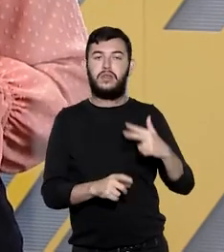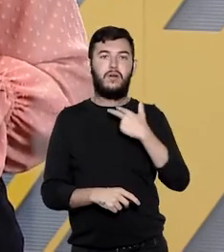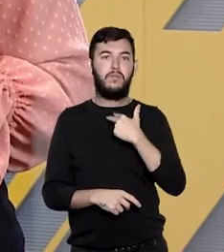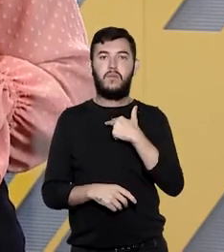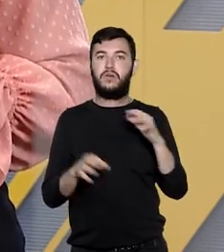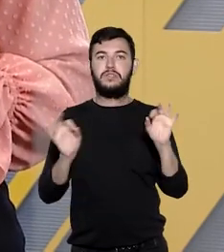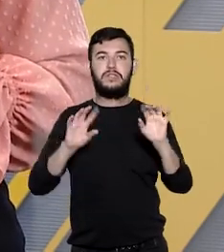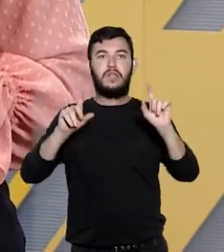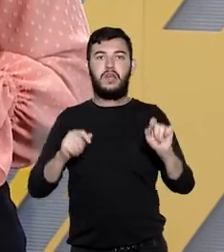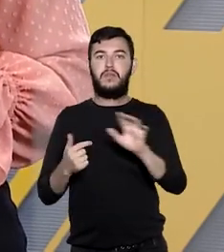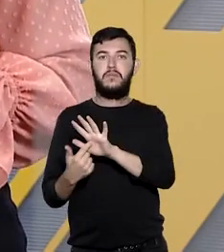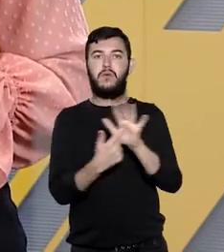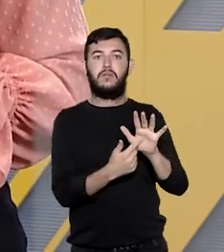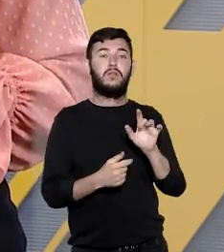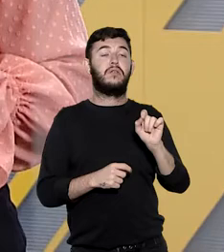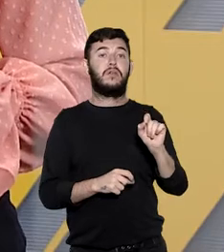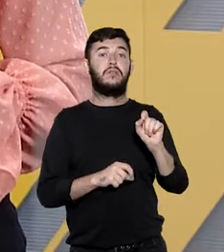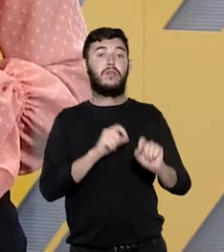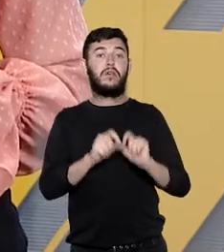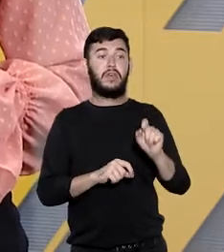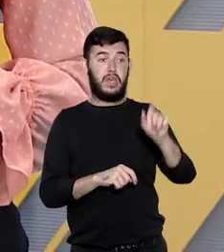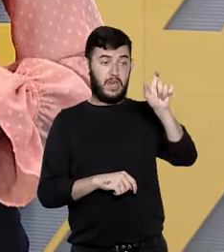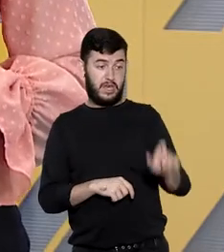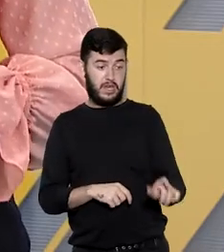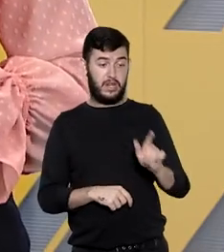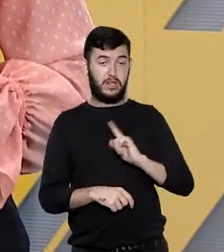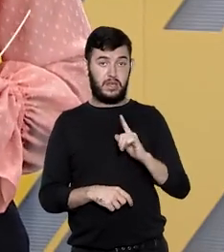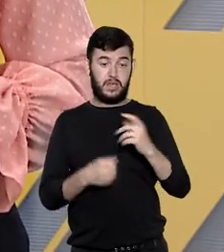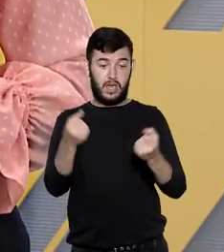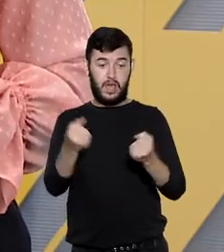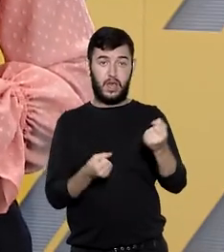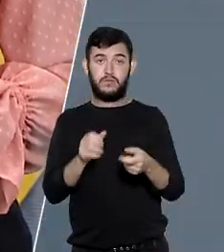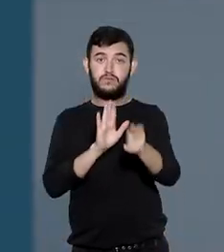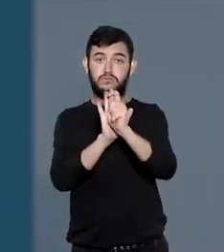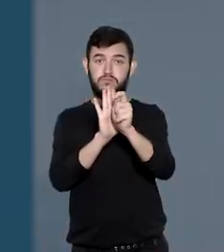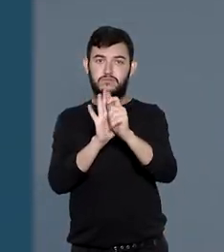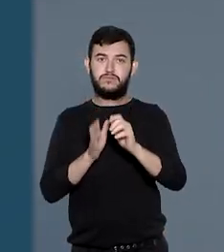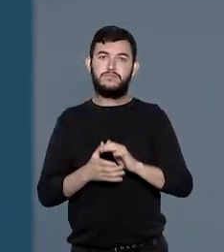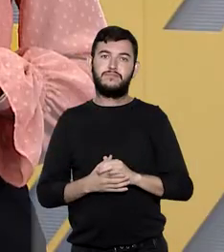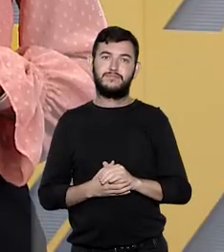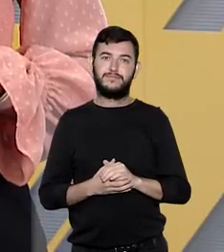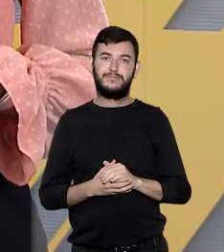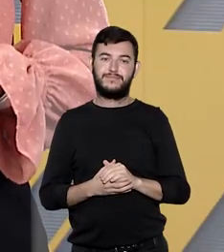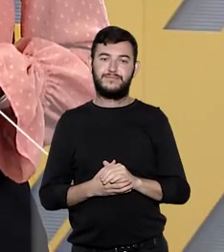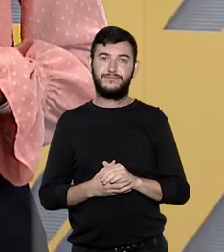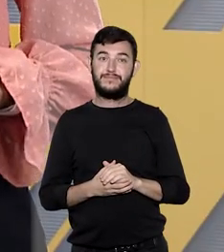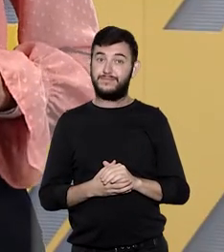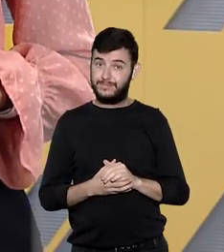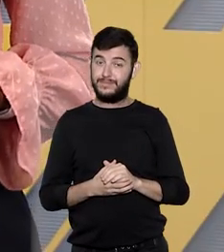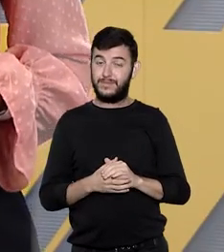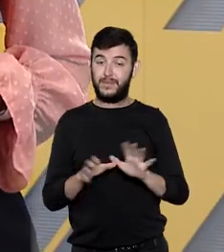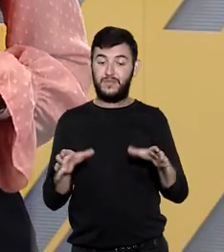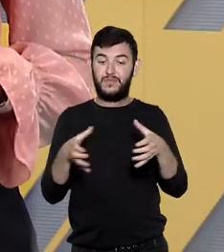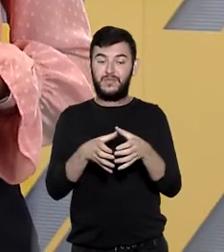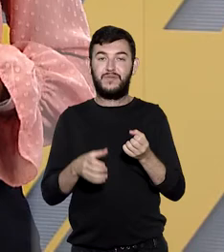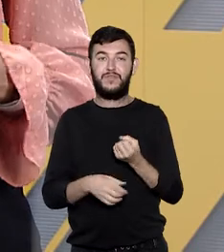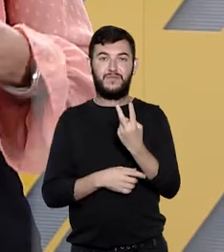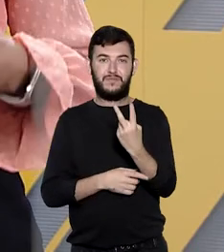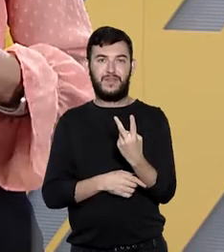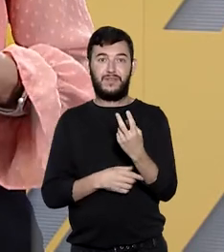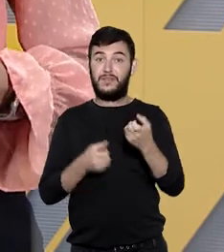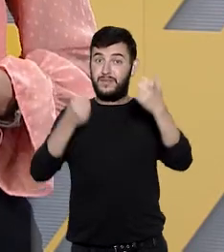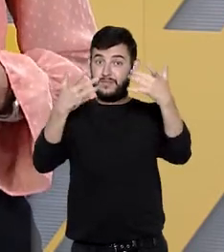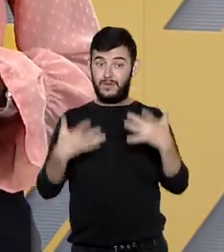considerado indício de que houvesse entorpecentes no interior do veículo. Já a segunda sessão definiu